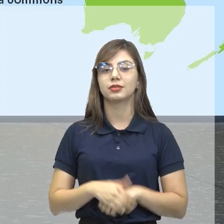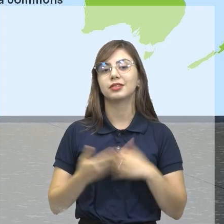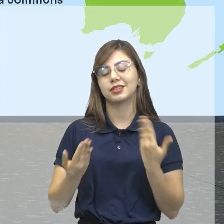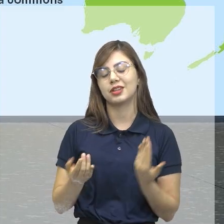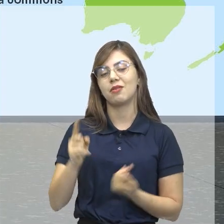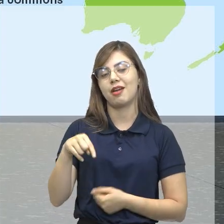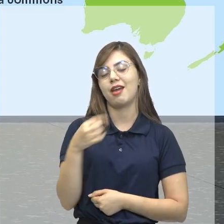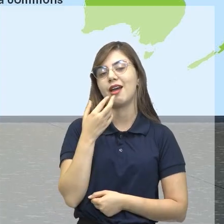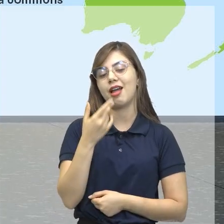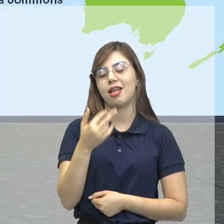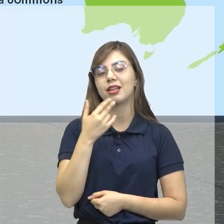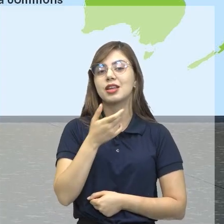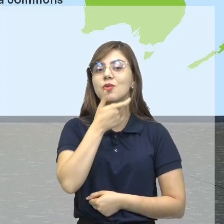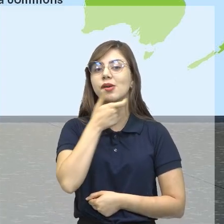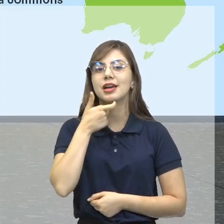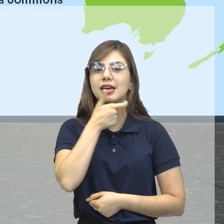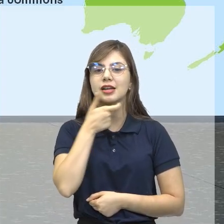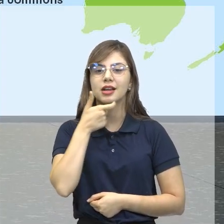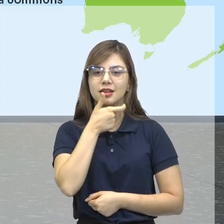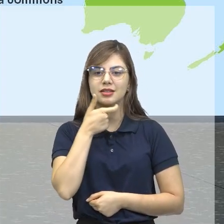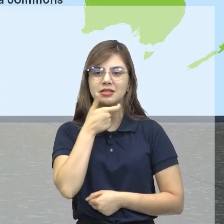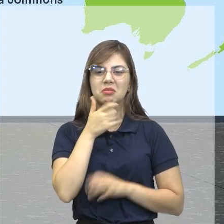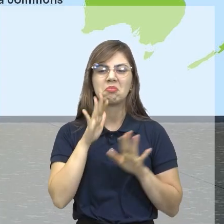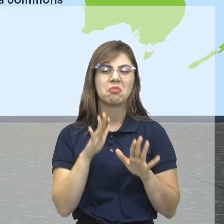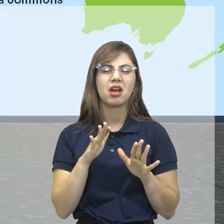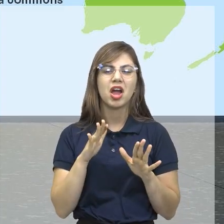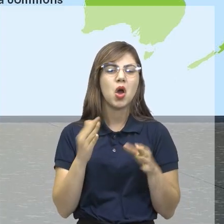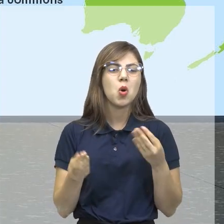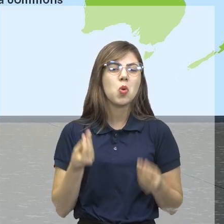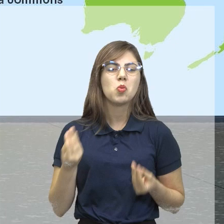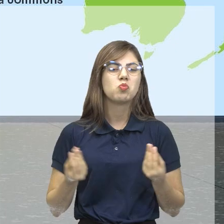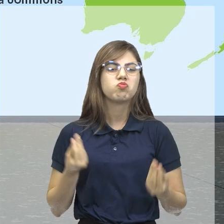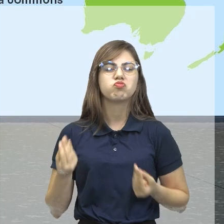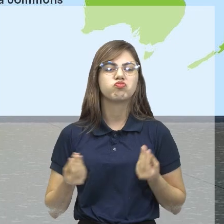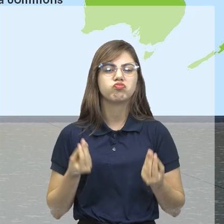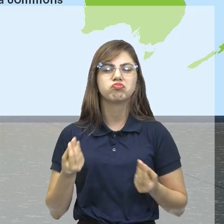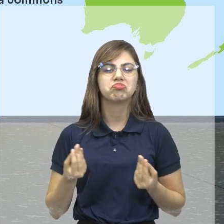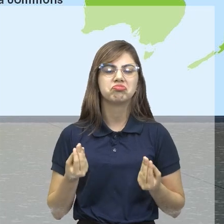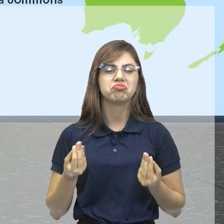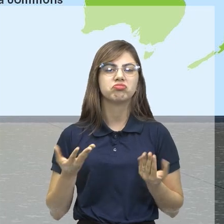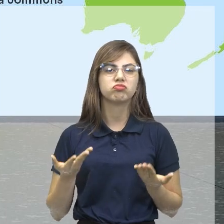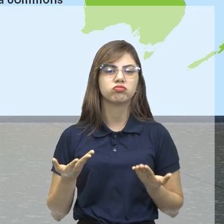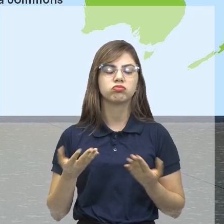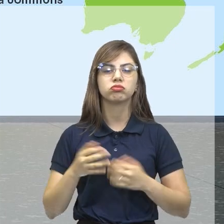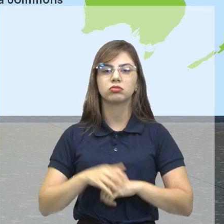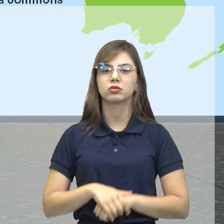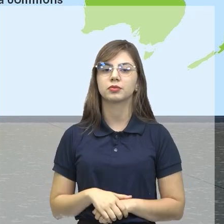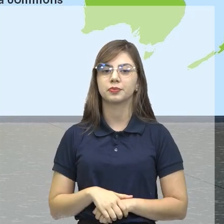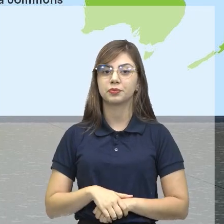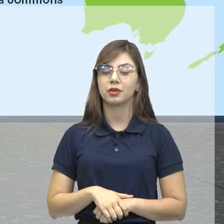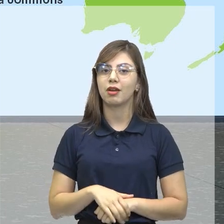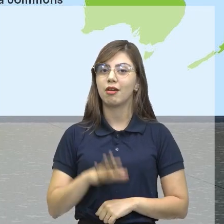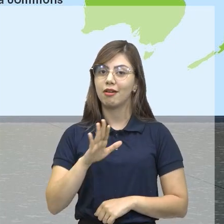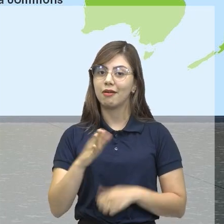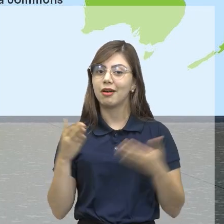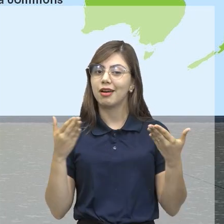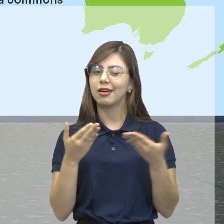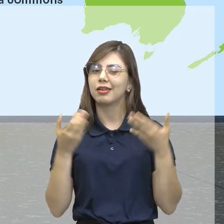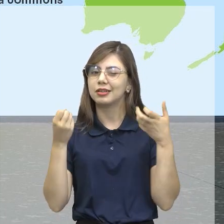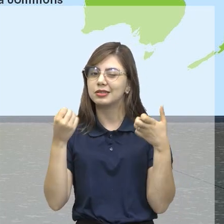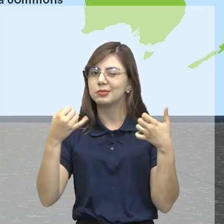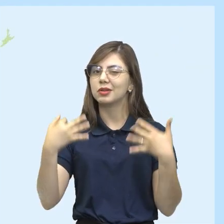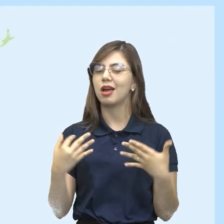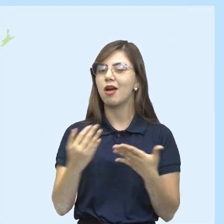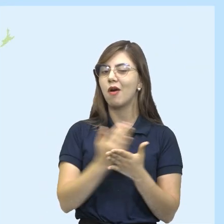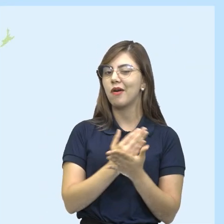inglesa. Mas em que aspecto é isso? O que significa isso de ser língua franca? Então, quero que vocês acompanhem comigo algumas